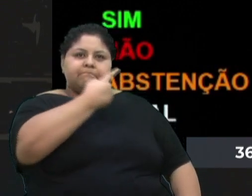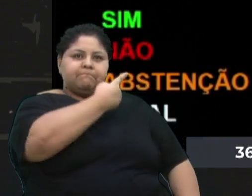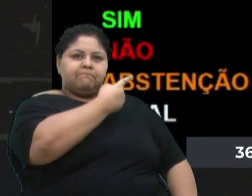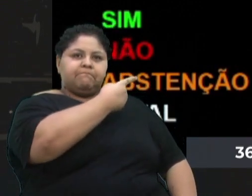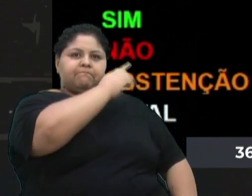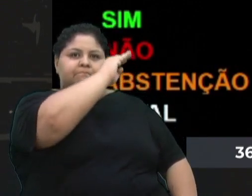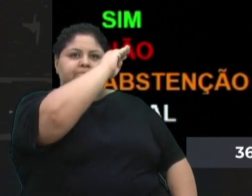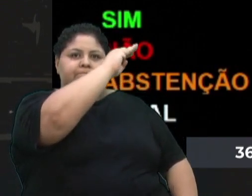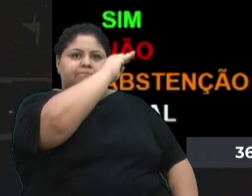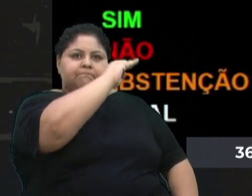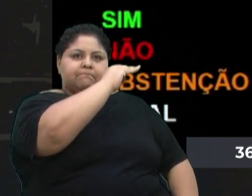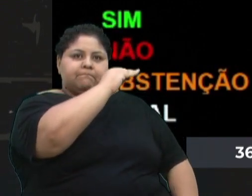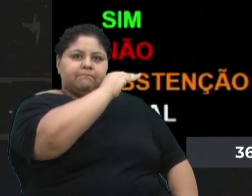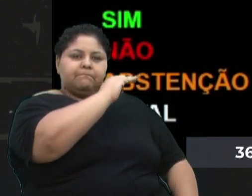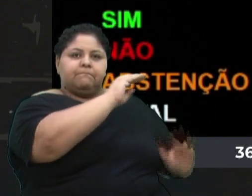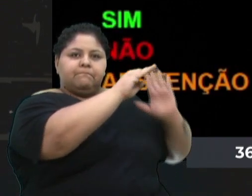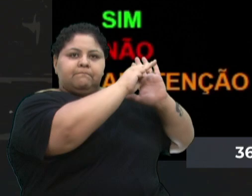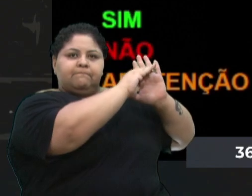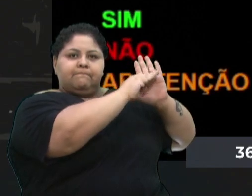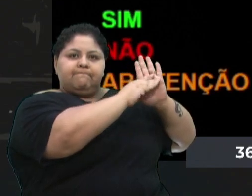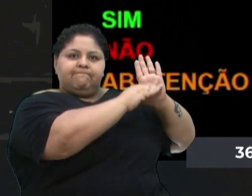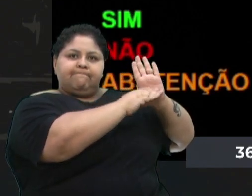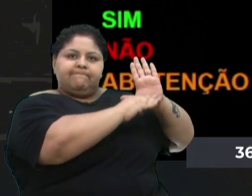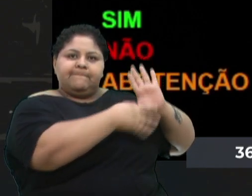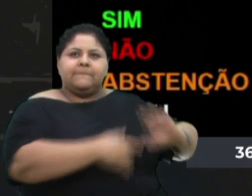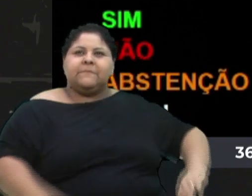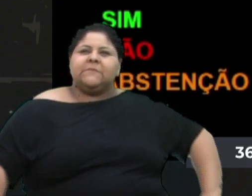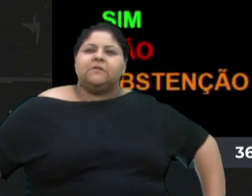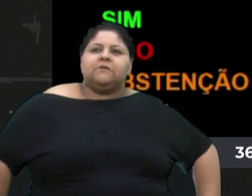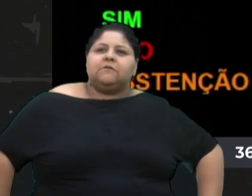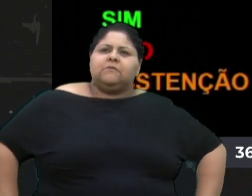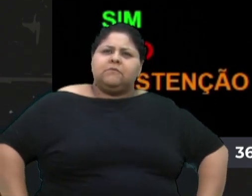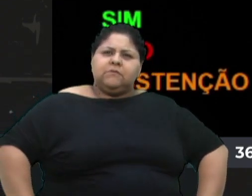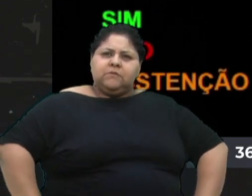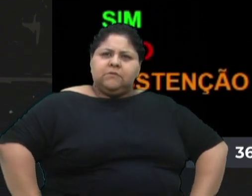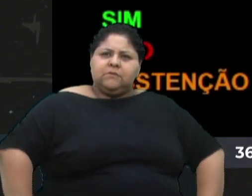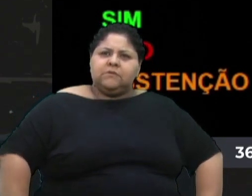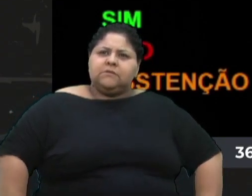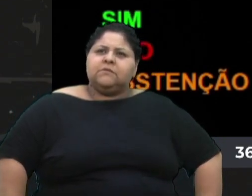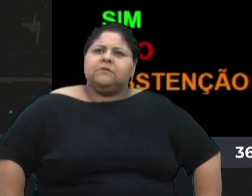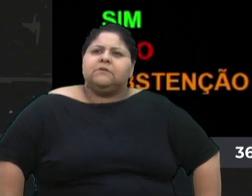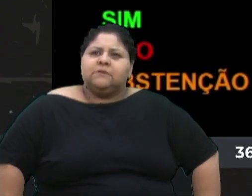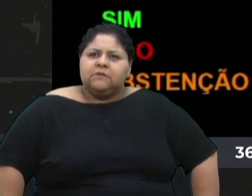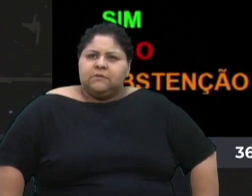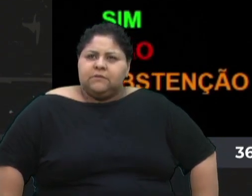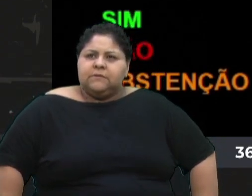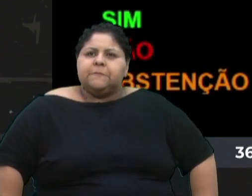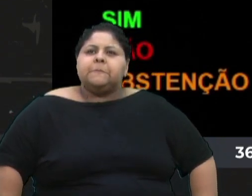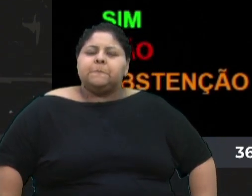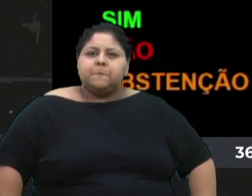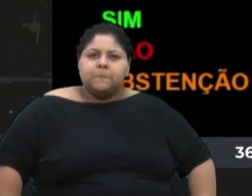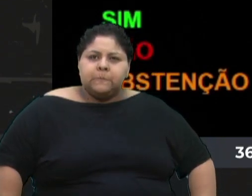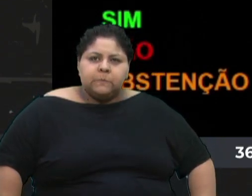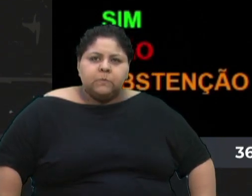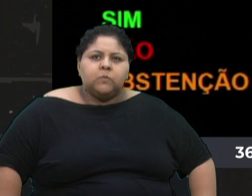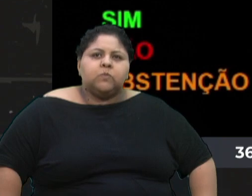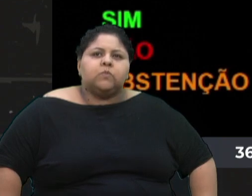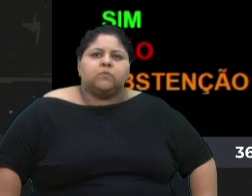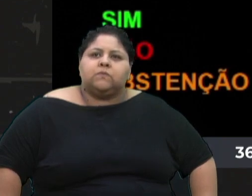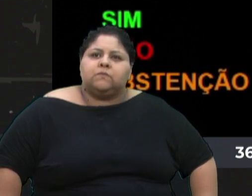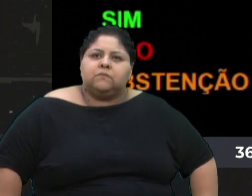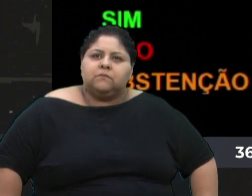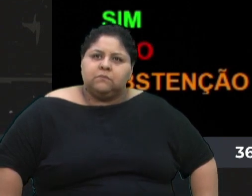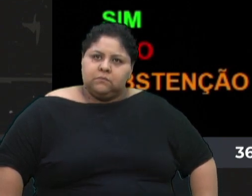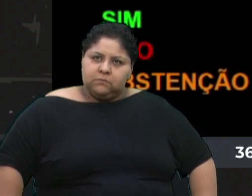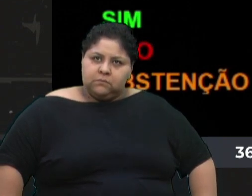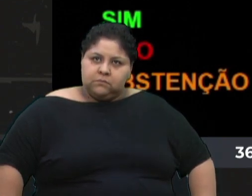presidente. Como vota Gladys Frisso? Eu voto sim, senhor presidente. Rafael Bueno,